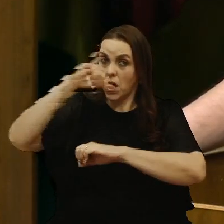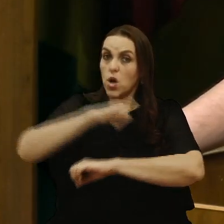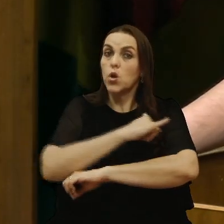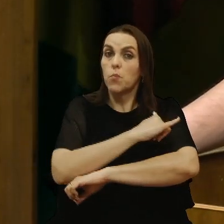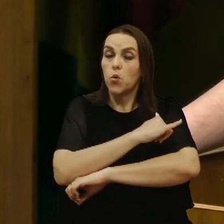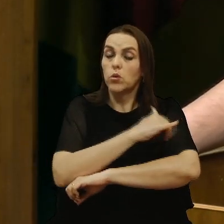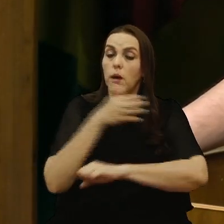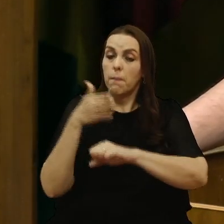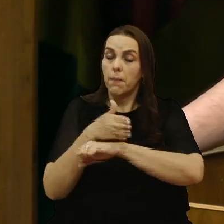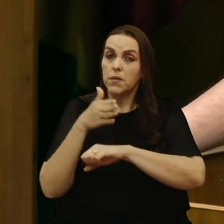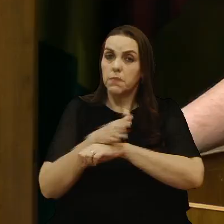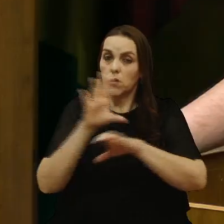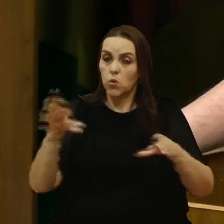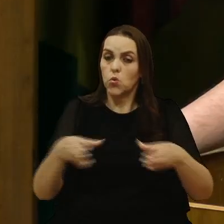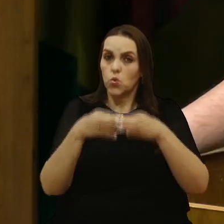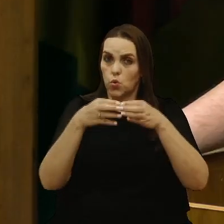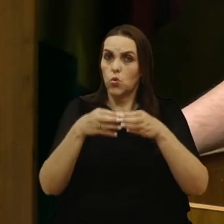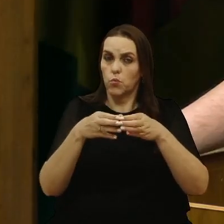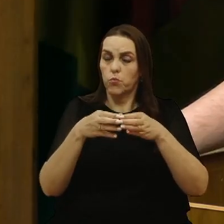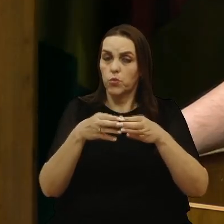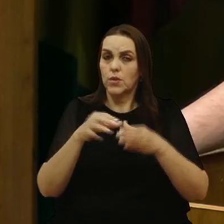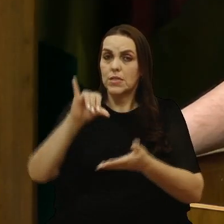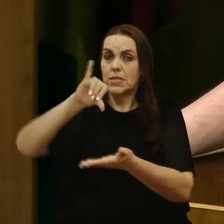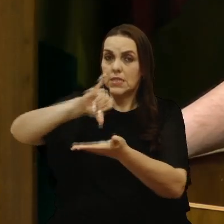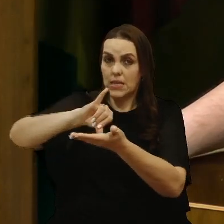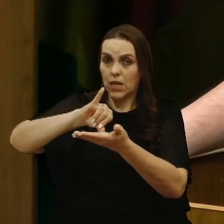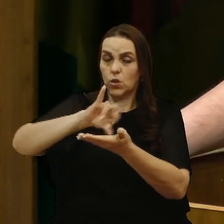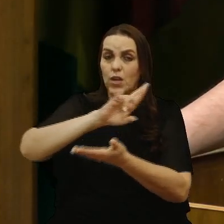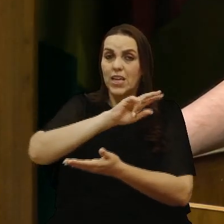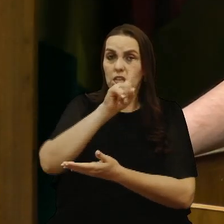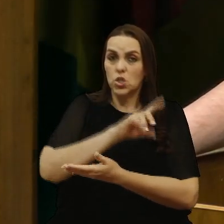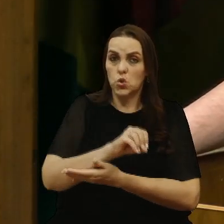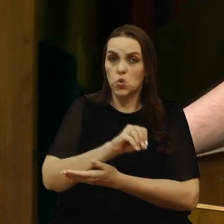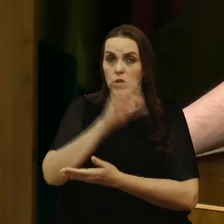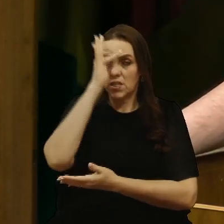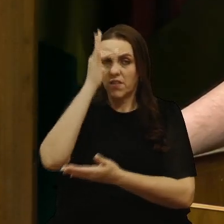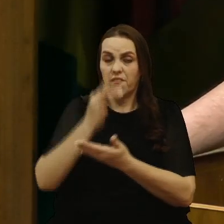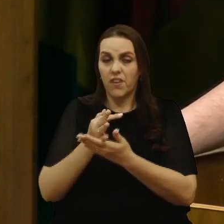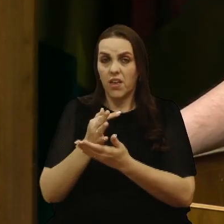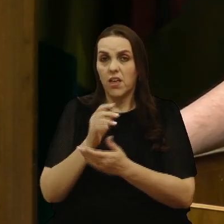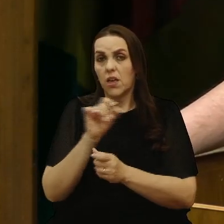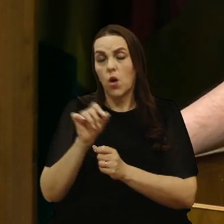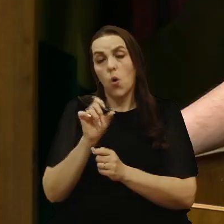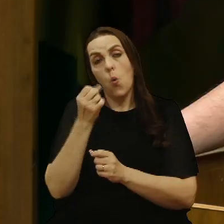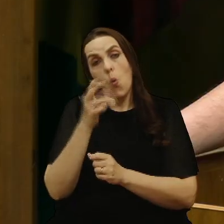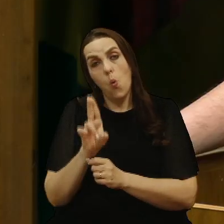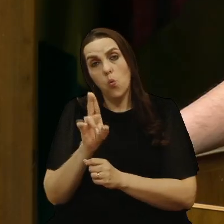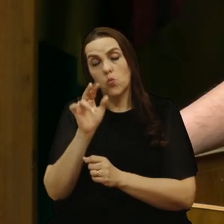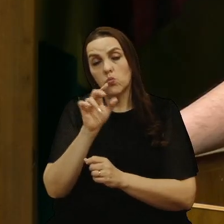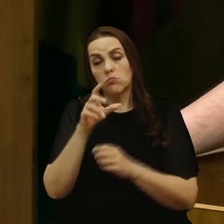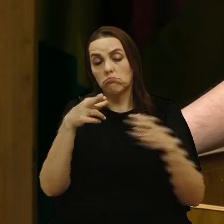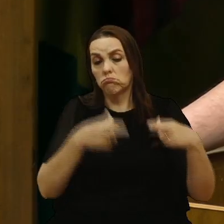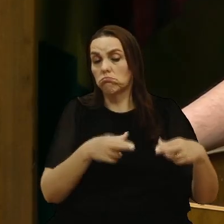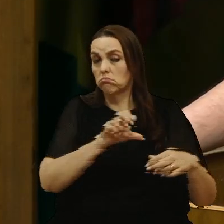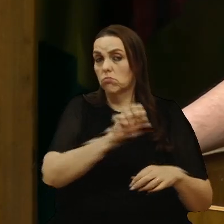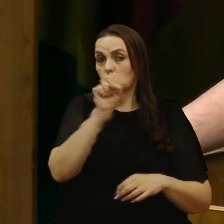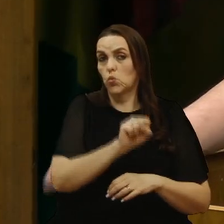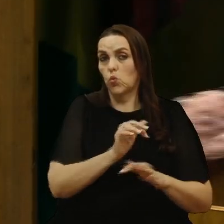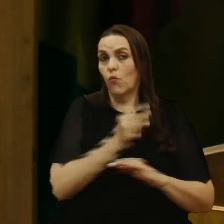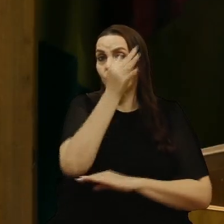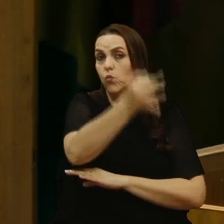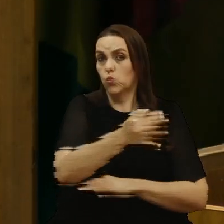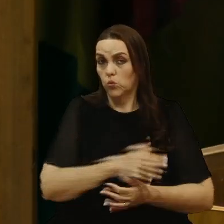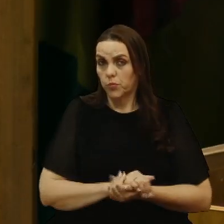integrar o Corpo de Bombeiro da região central, Risso, Santa Fé ou a Zona Sul no futuro. E fazer o que